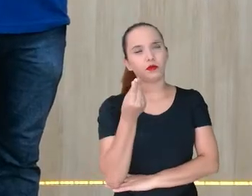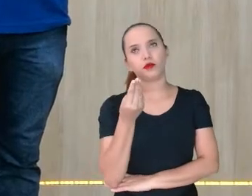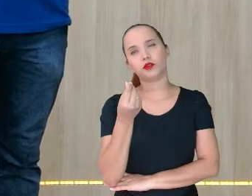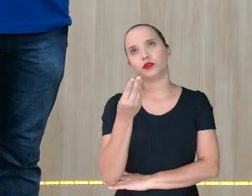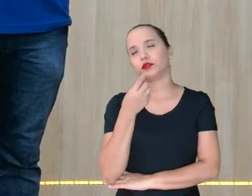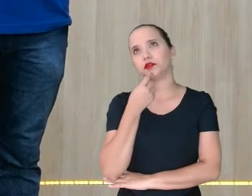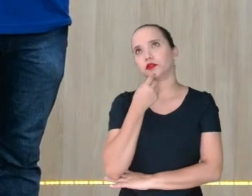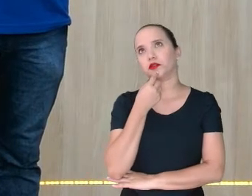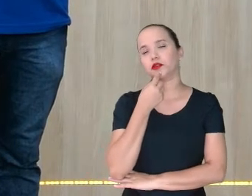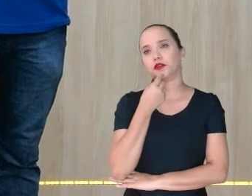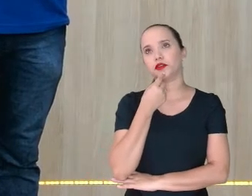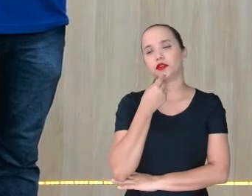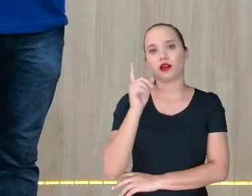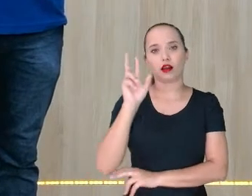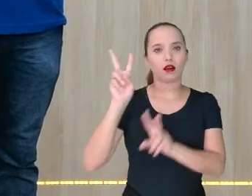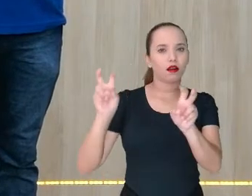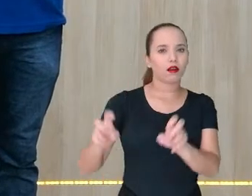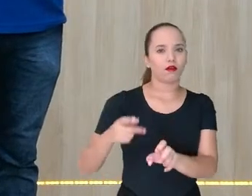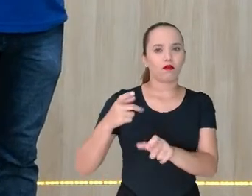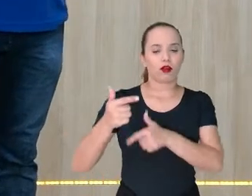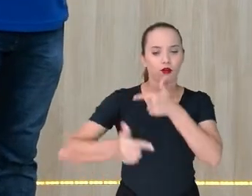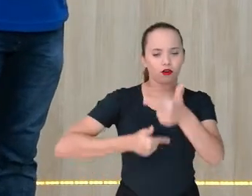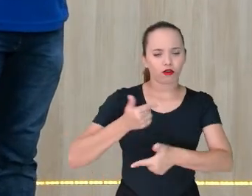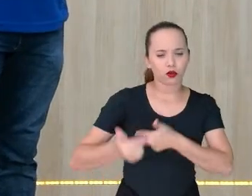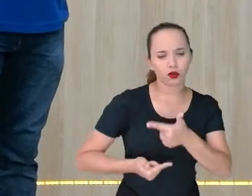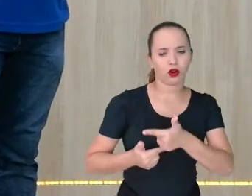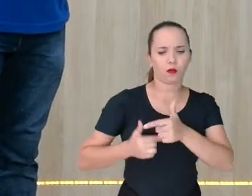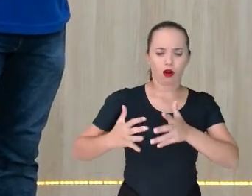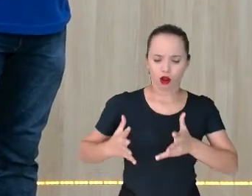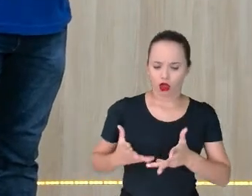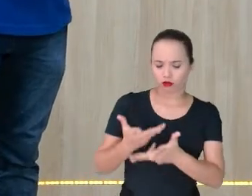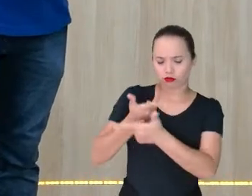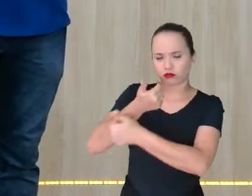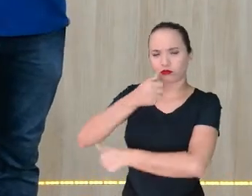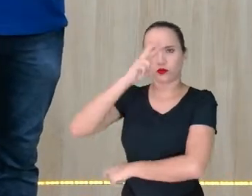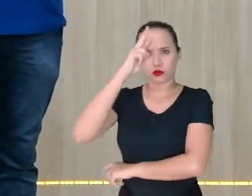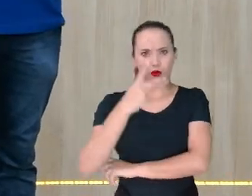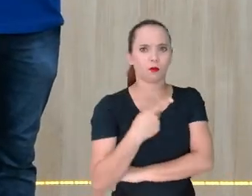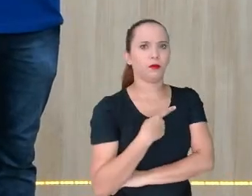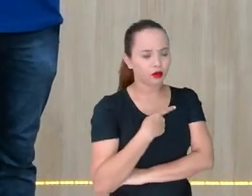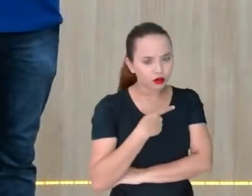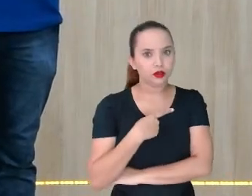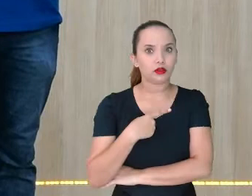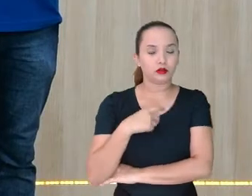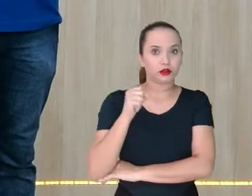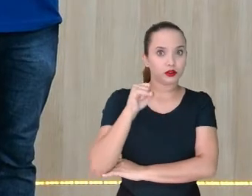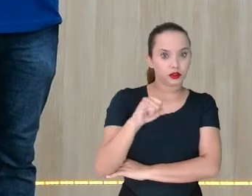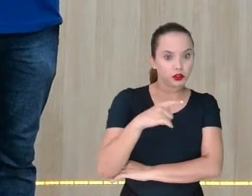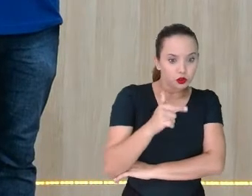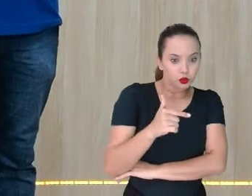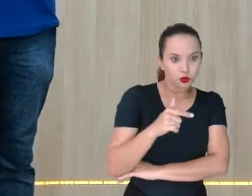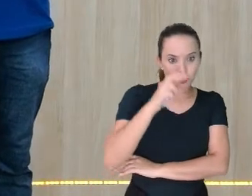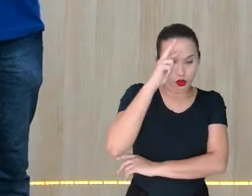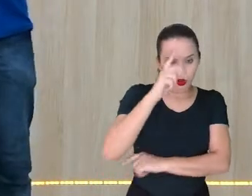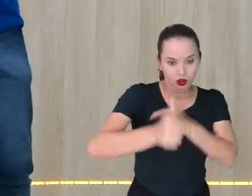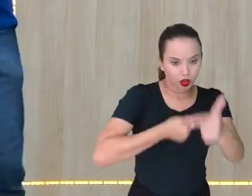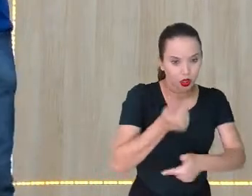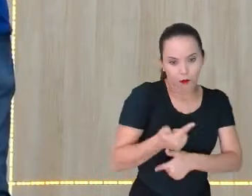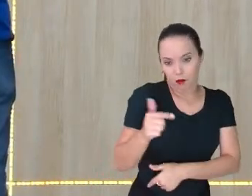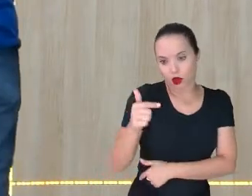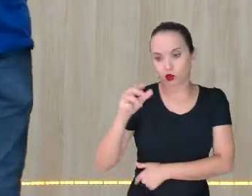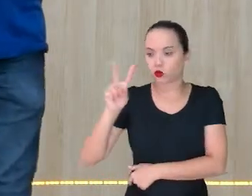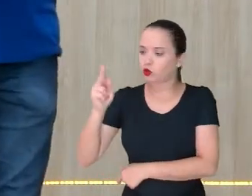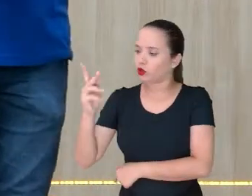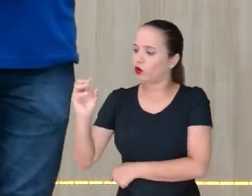que fala que o trabalho dignifica o homem, não é assim? Sim. E tem um homem sem trabalho, um homem não tem honra, né? E sem a